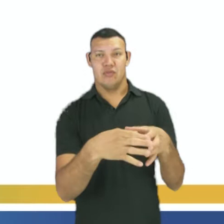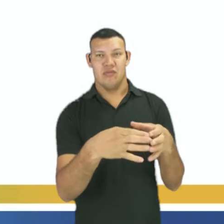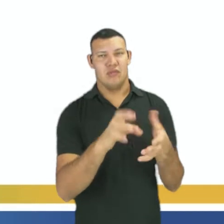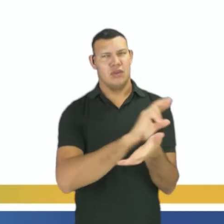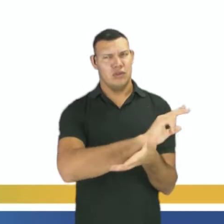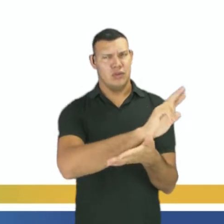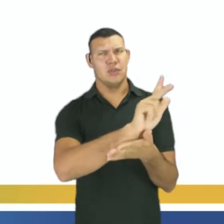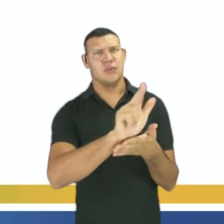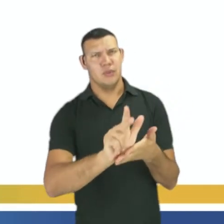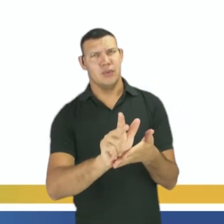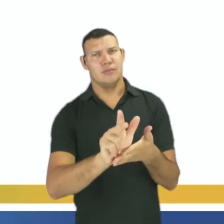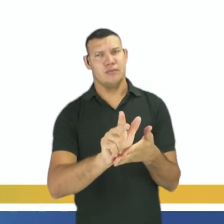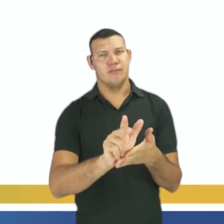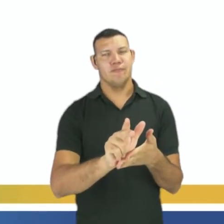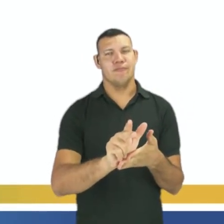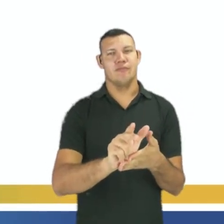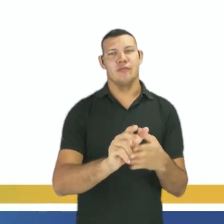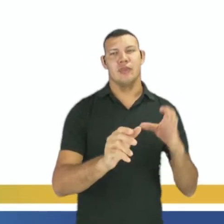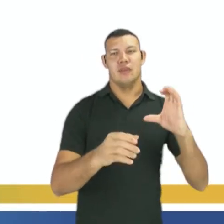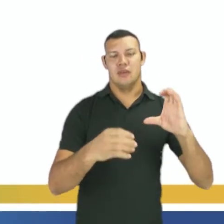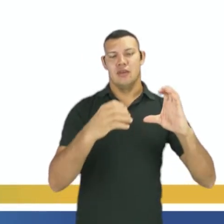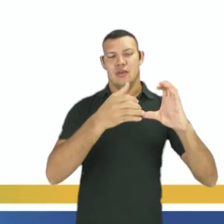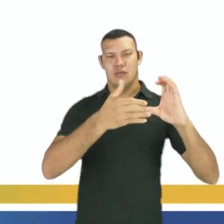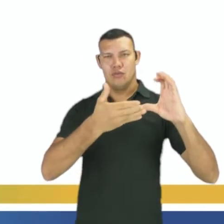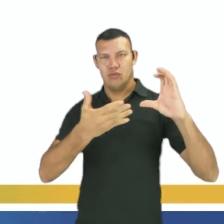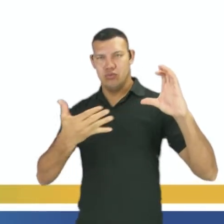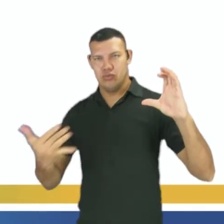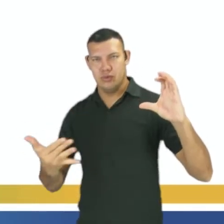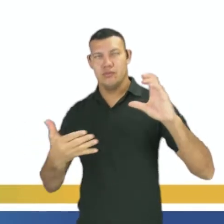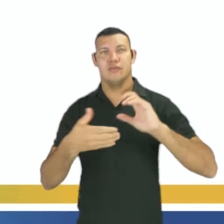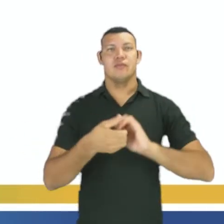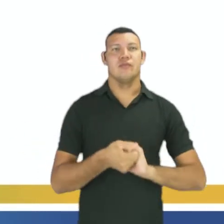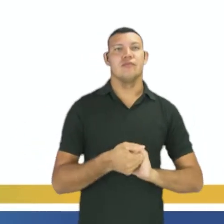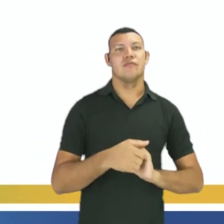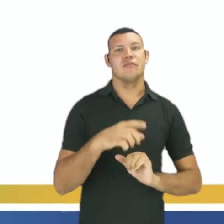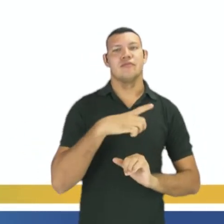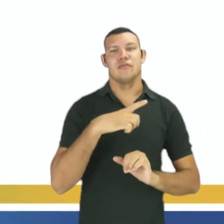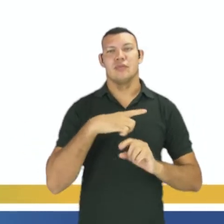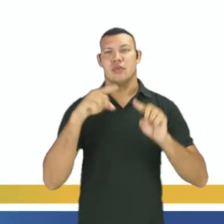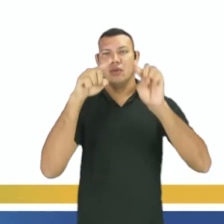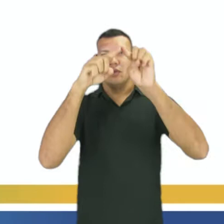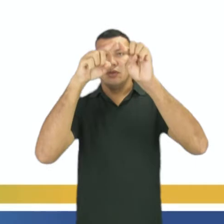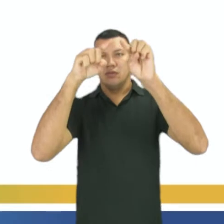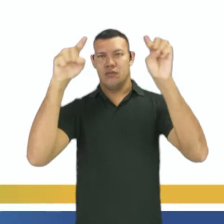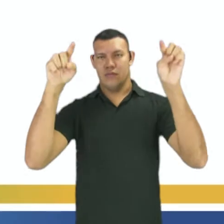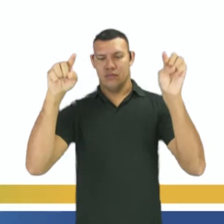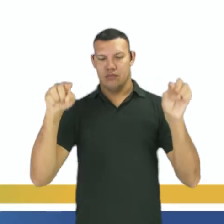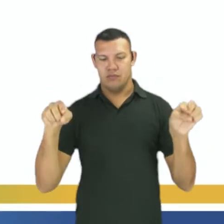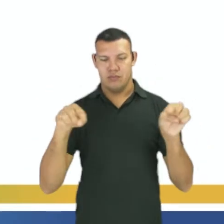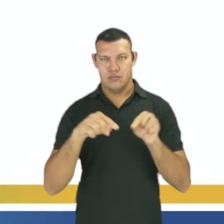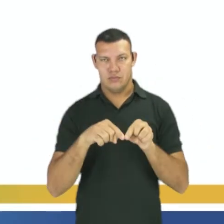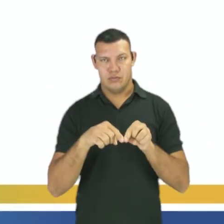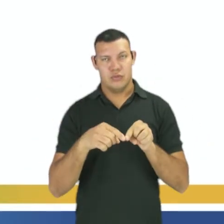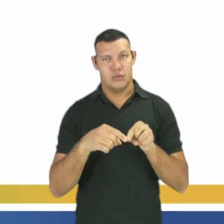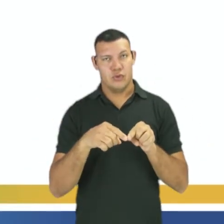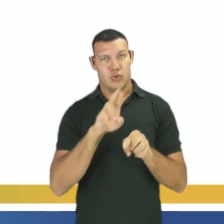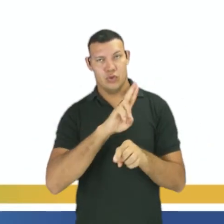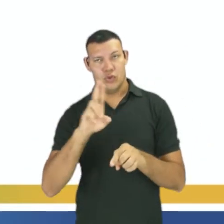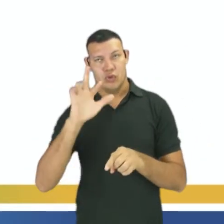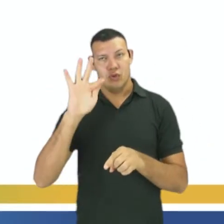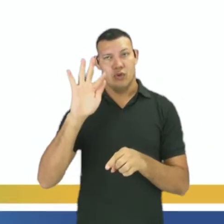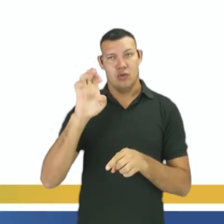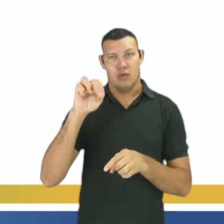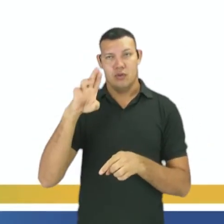variado, quantidade de carbonos. E existe anel aromático, que é um fenol, as carbonilas, que nós